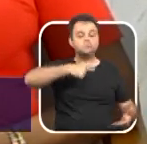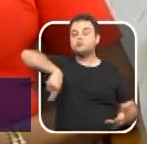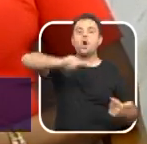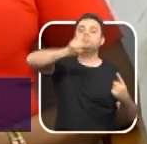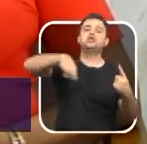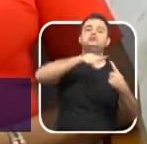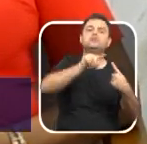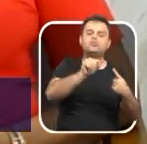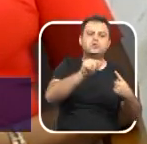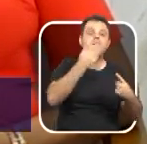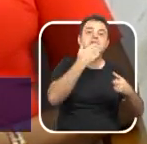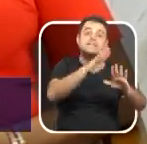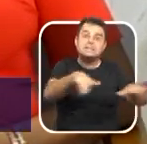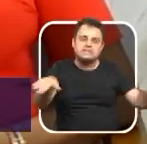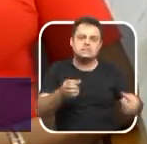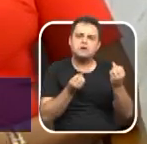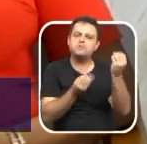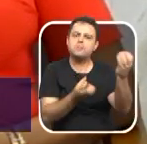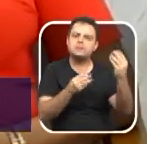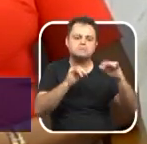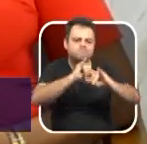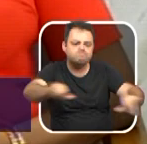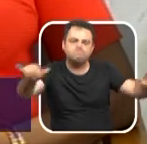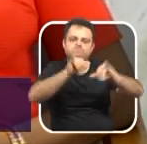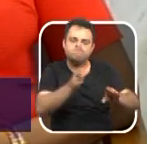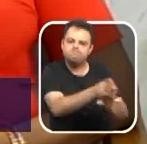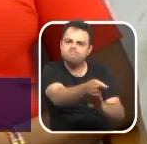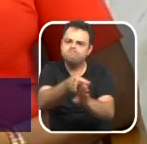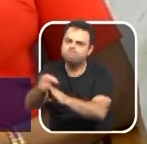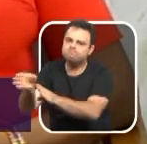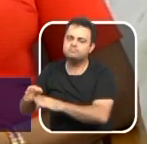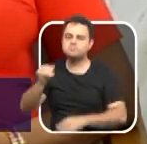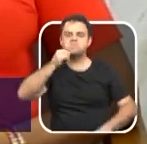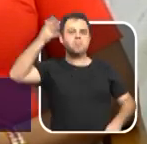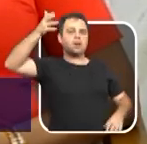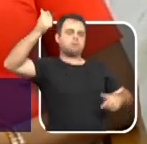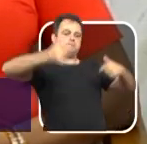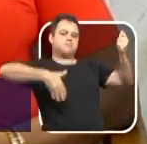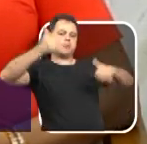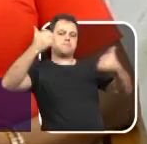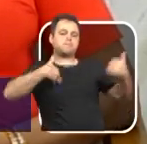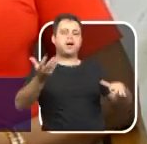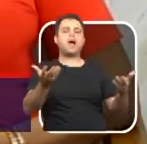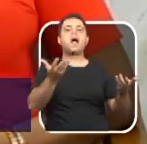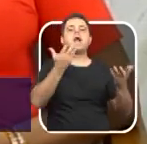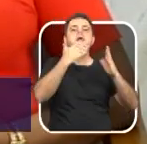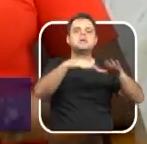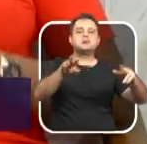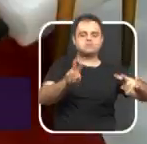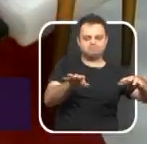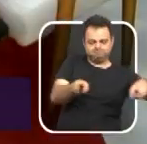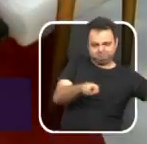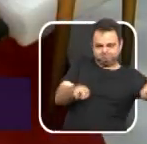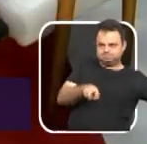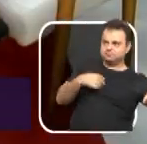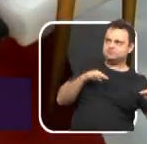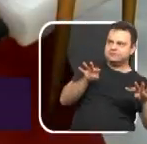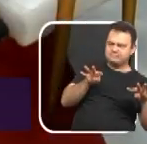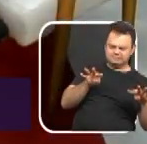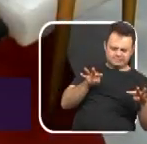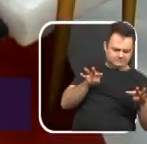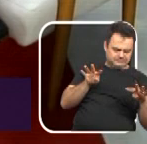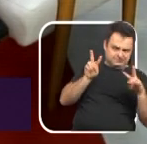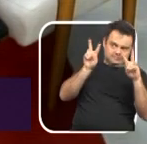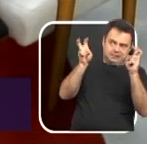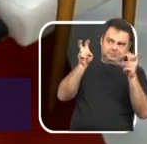olhinhos, muda, abaixa a cabeça, fica com vergonha, olha para a professora, procura alguém. E essa